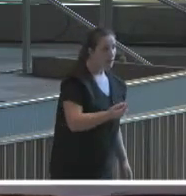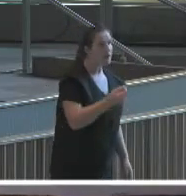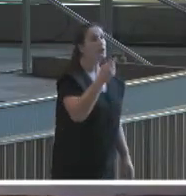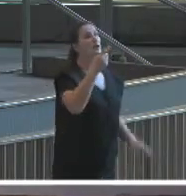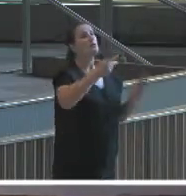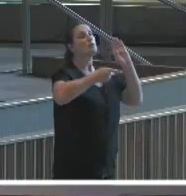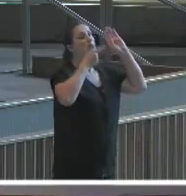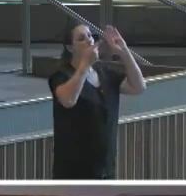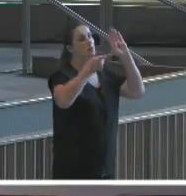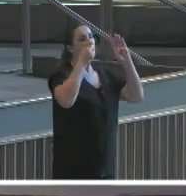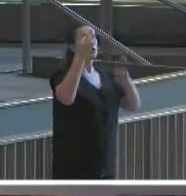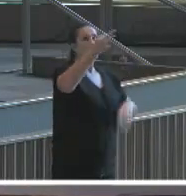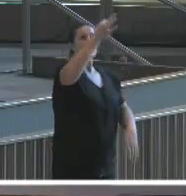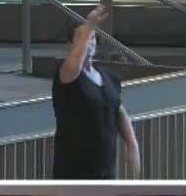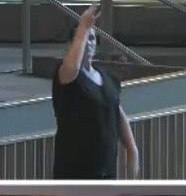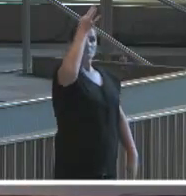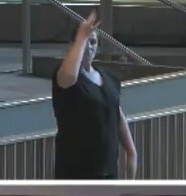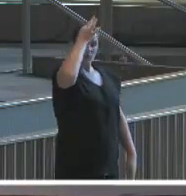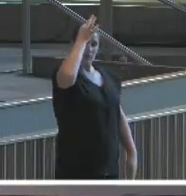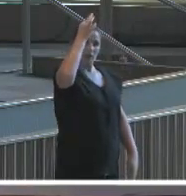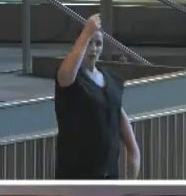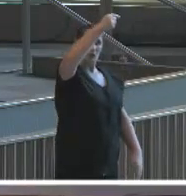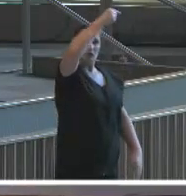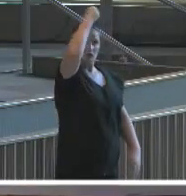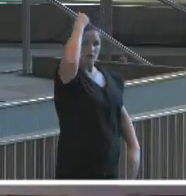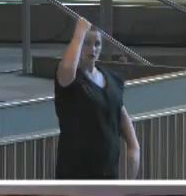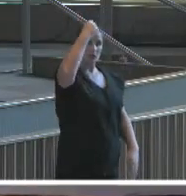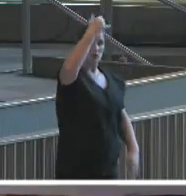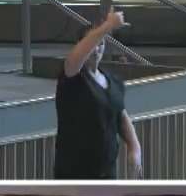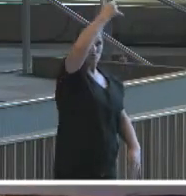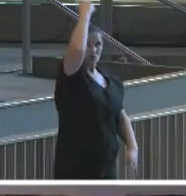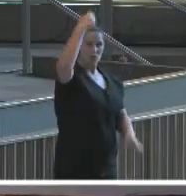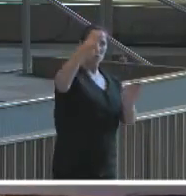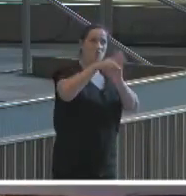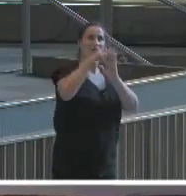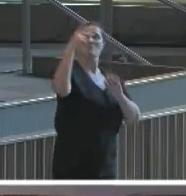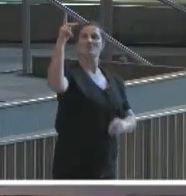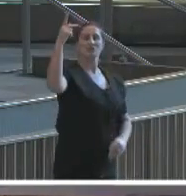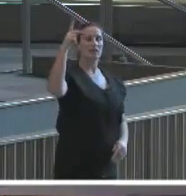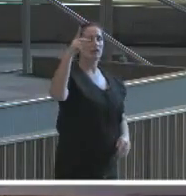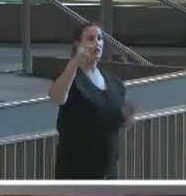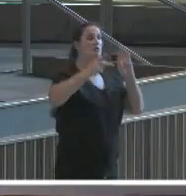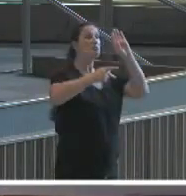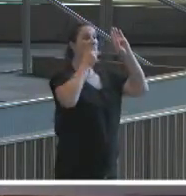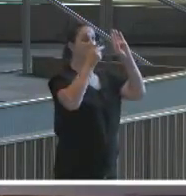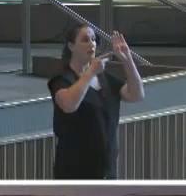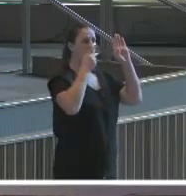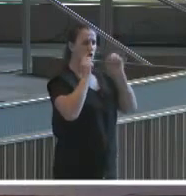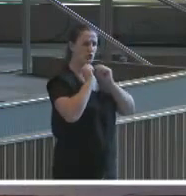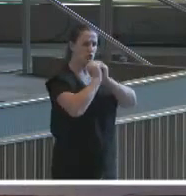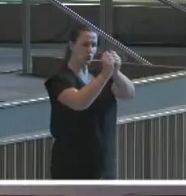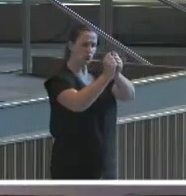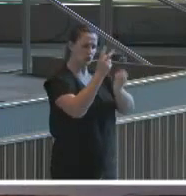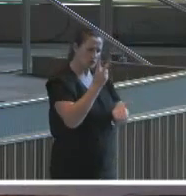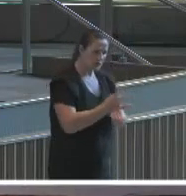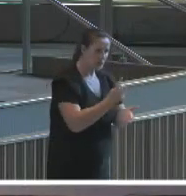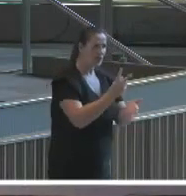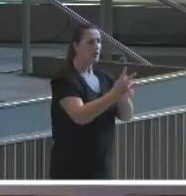que ia derramar o Espírito Santo e seríamos ungidos dEle. Ele prometeu que estaria sempre conosco até a consumação dos